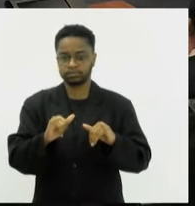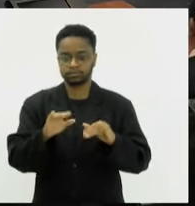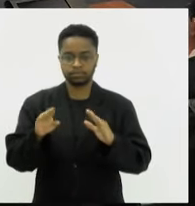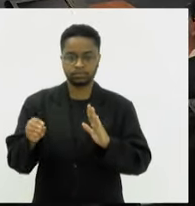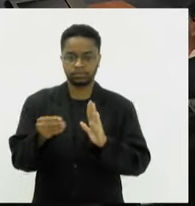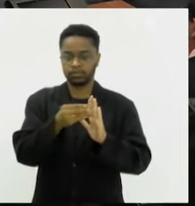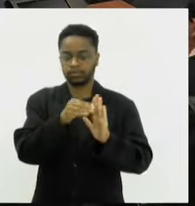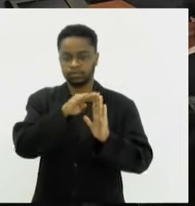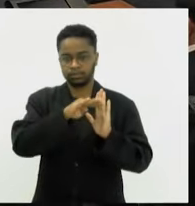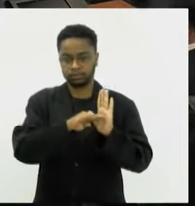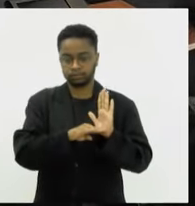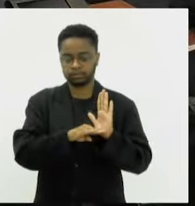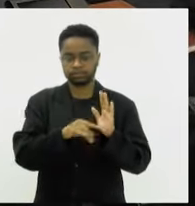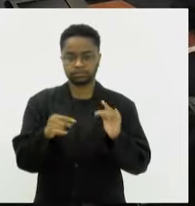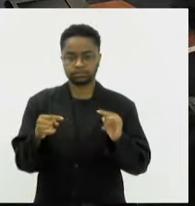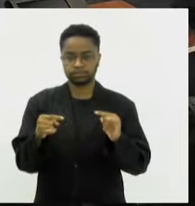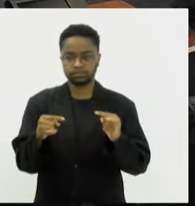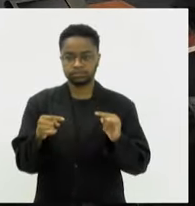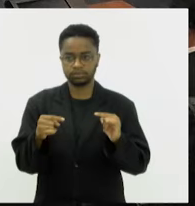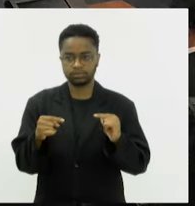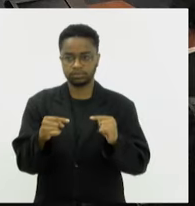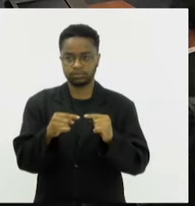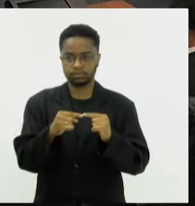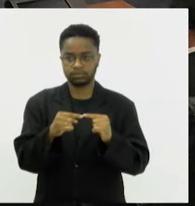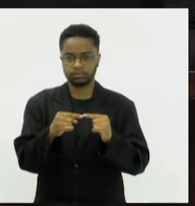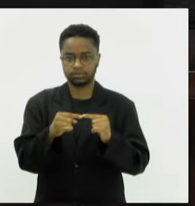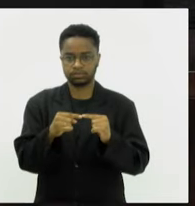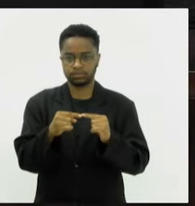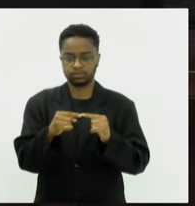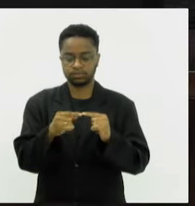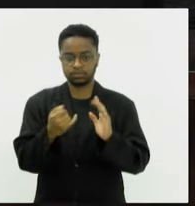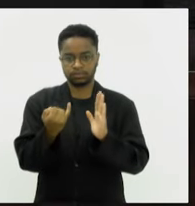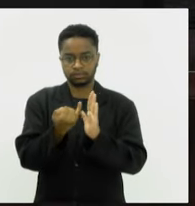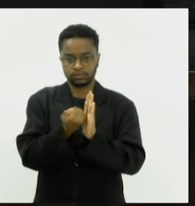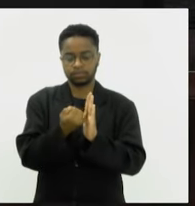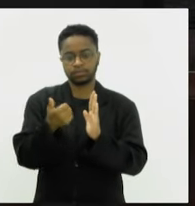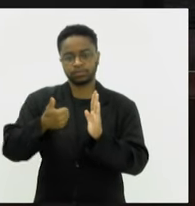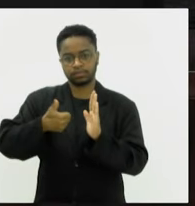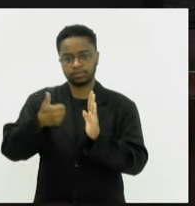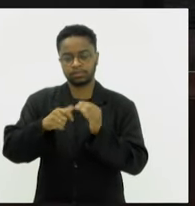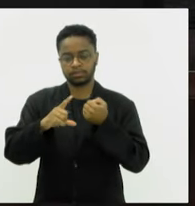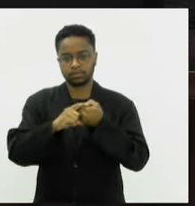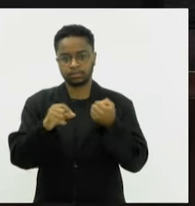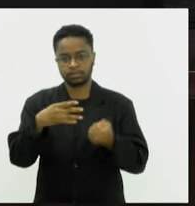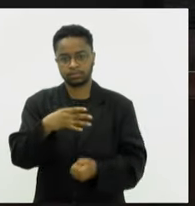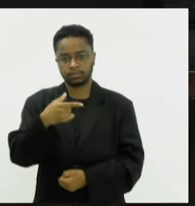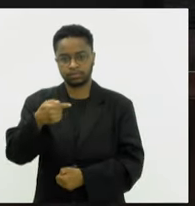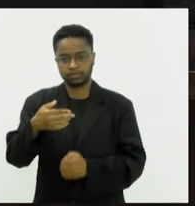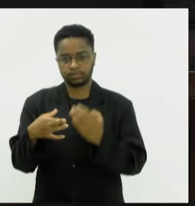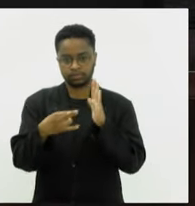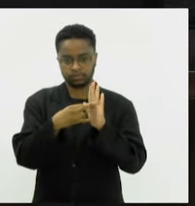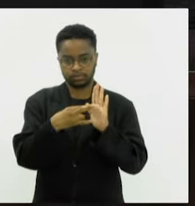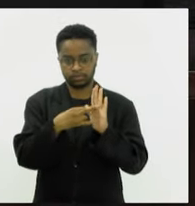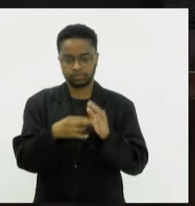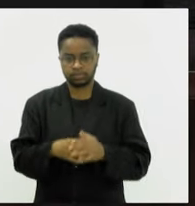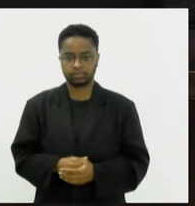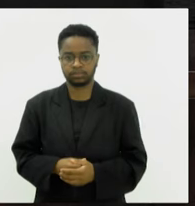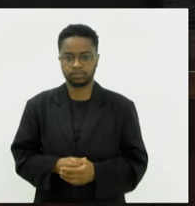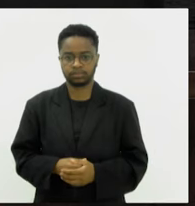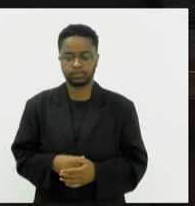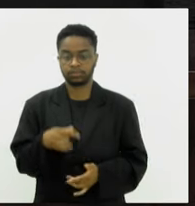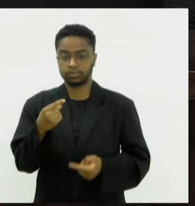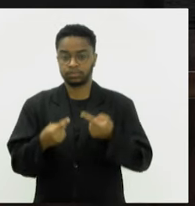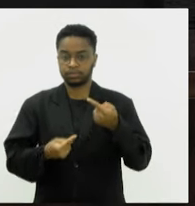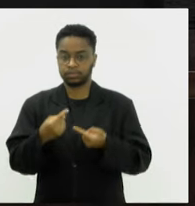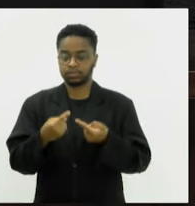dia de acordo com o artigo, o inciso 1º do artigo 47 do Regimento Interno, em